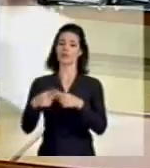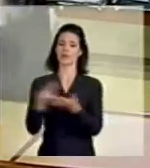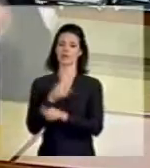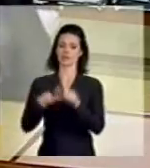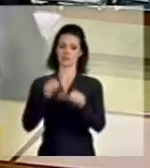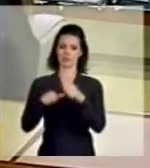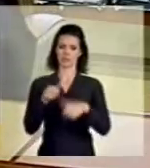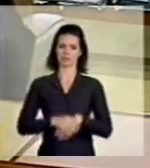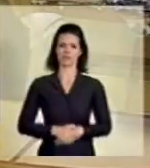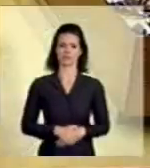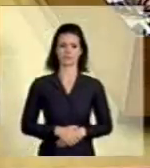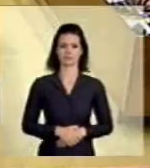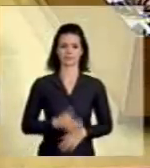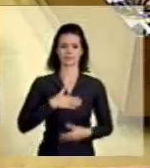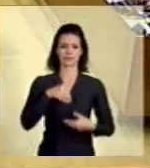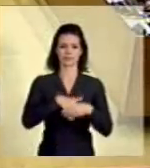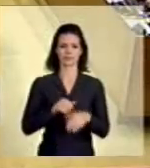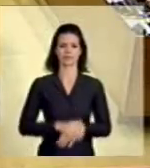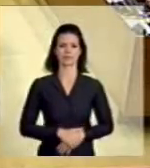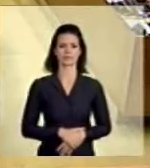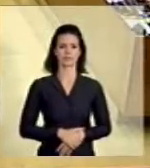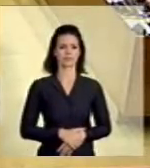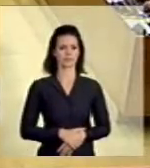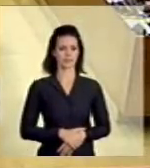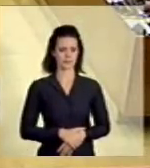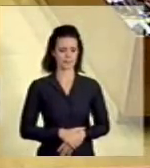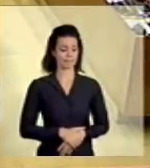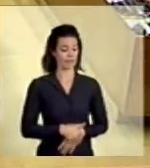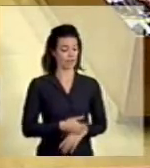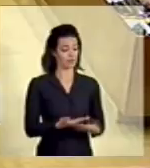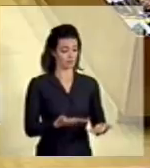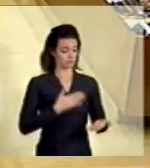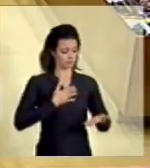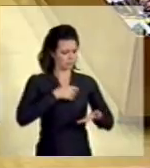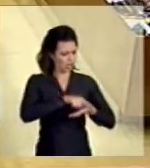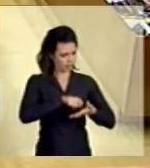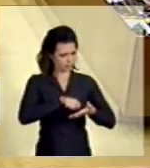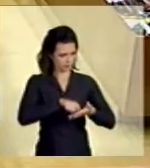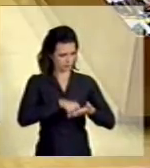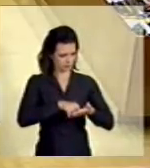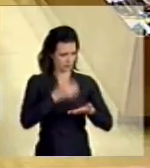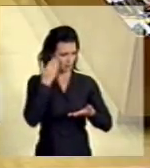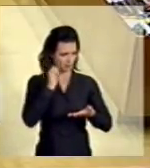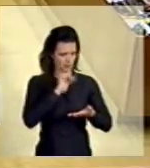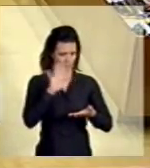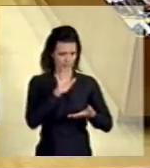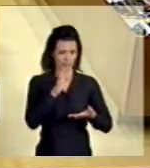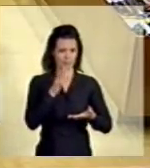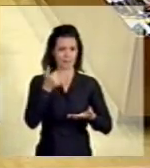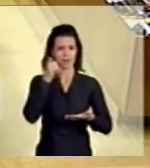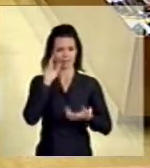voto. Então, ministro, apenas para minha anotação, Vossa Excelência, para não ter nenhum